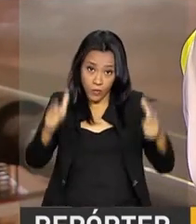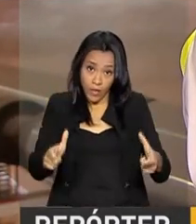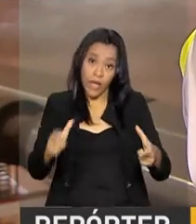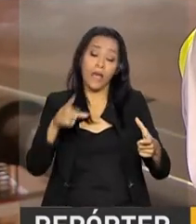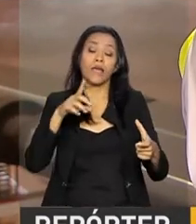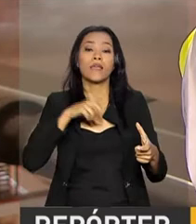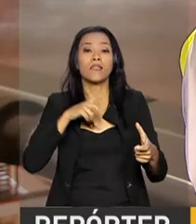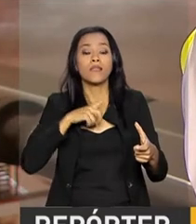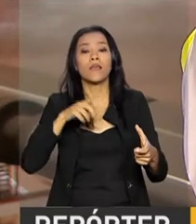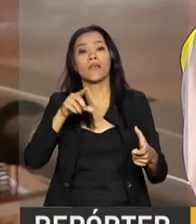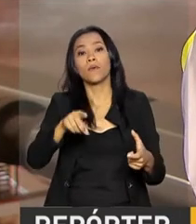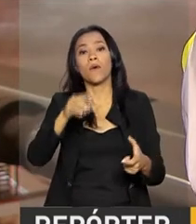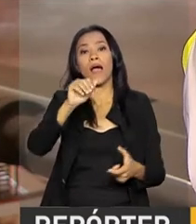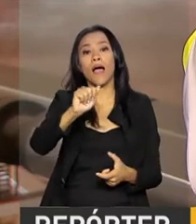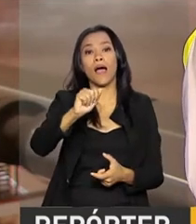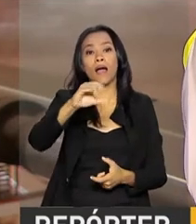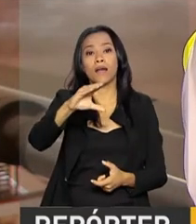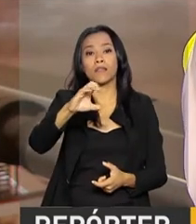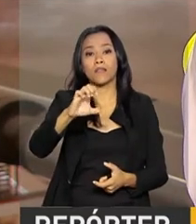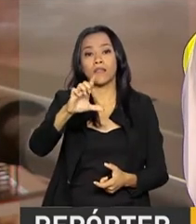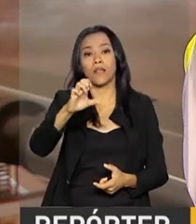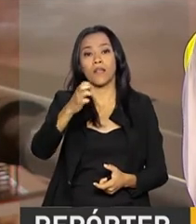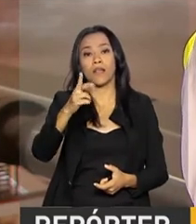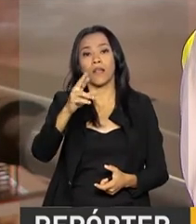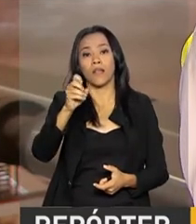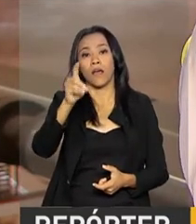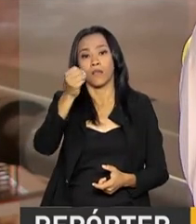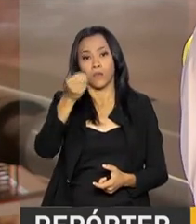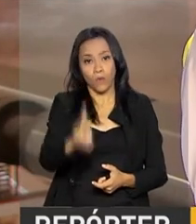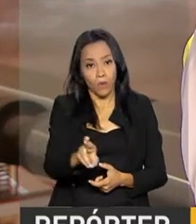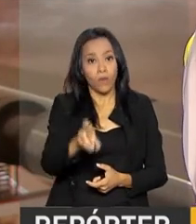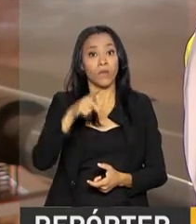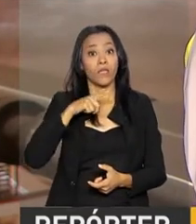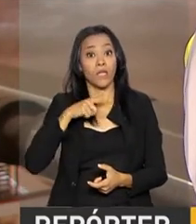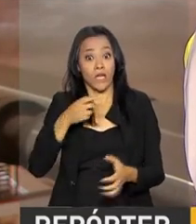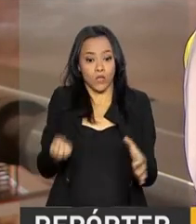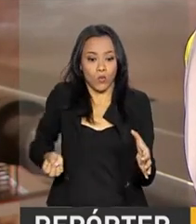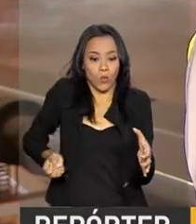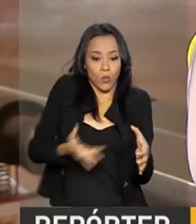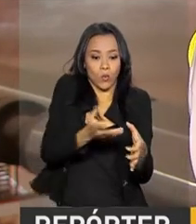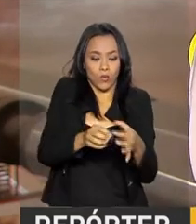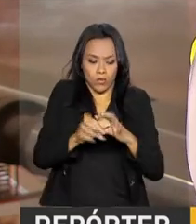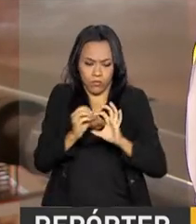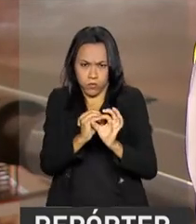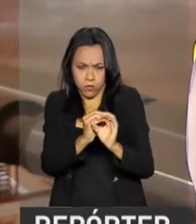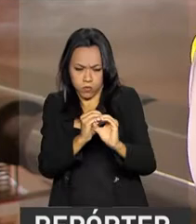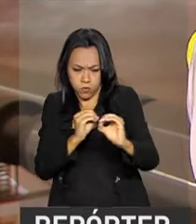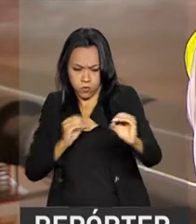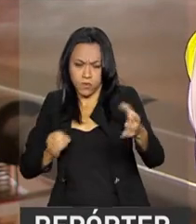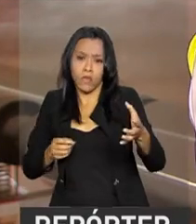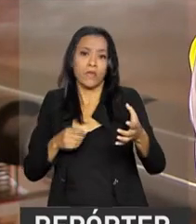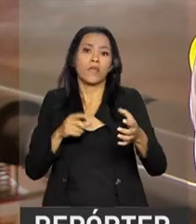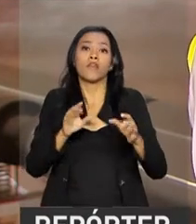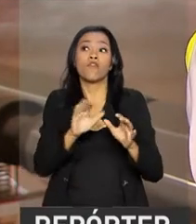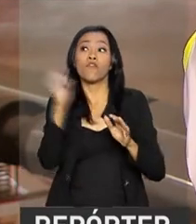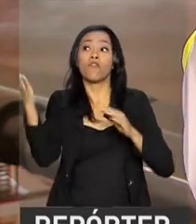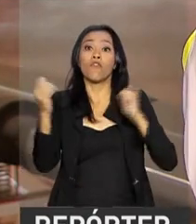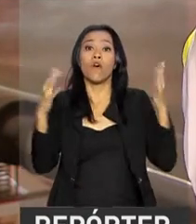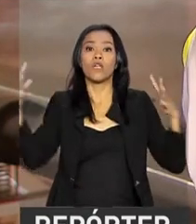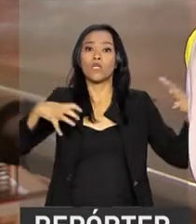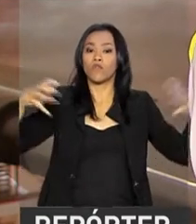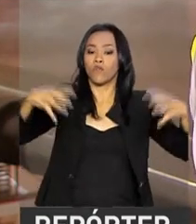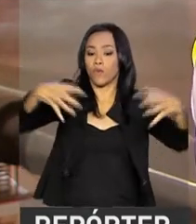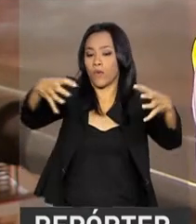aceleradores e as linhas de luz, que elas não recebam vibrações do mundo externo, certo?